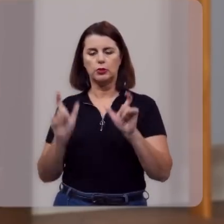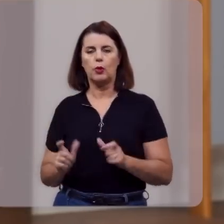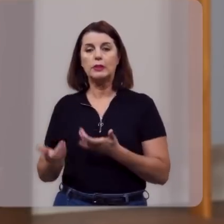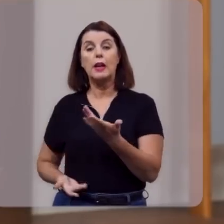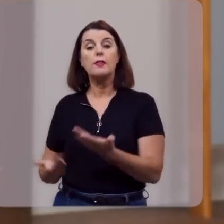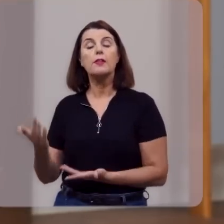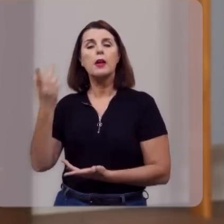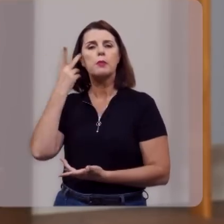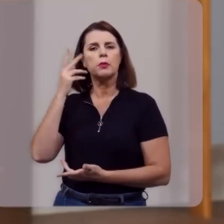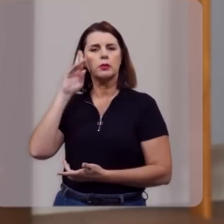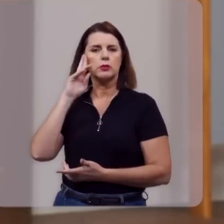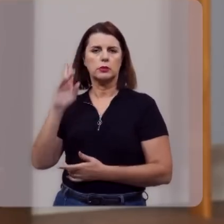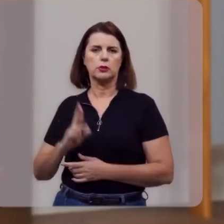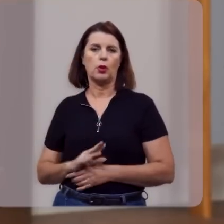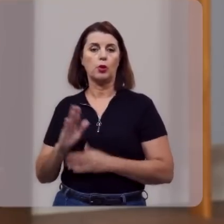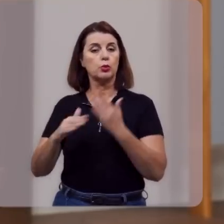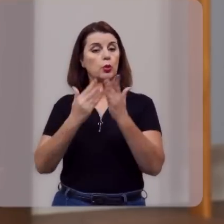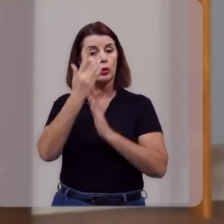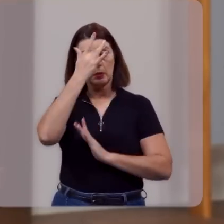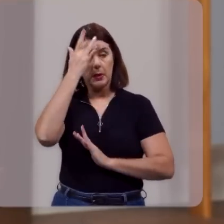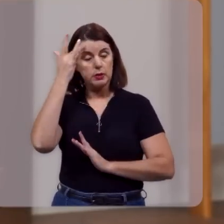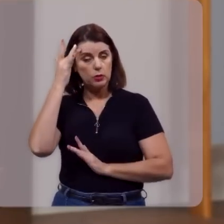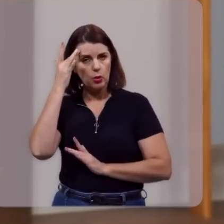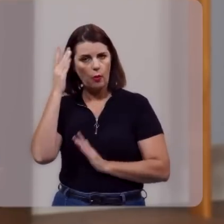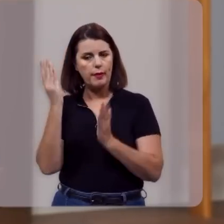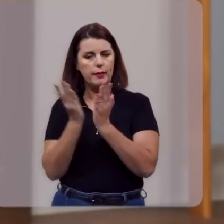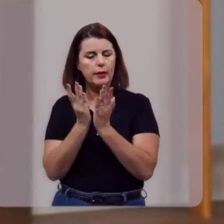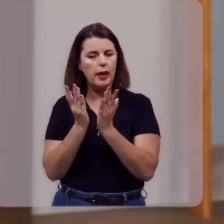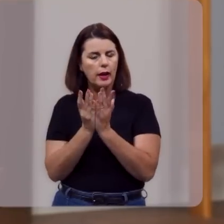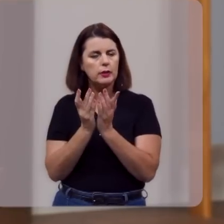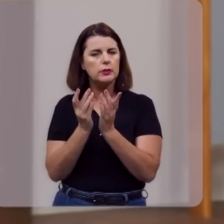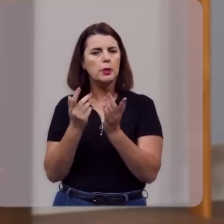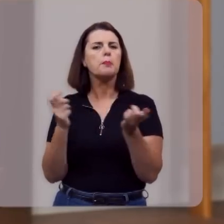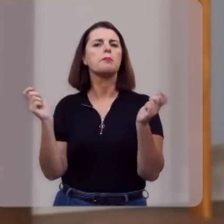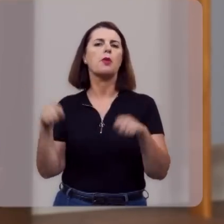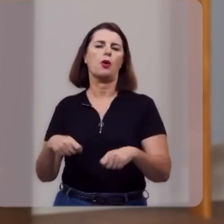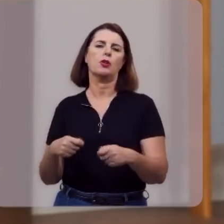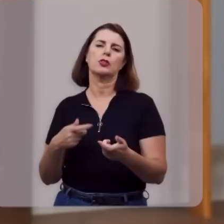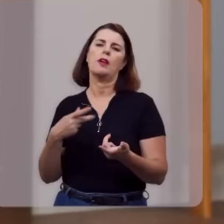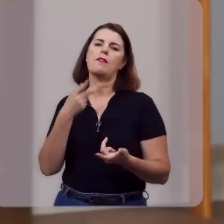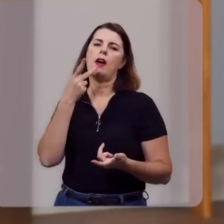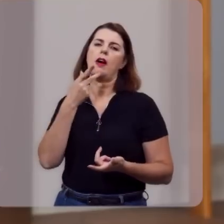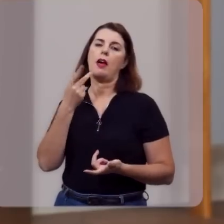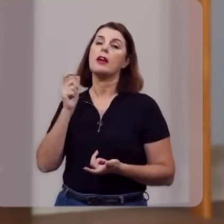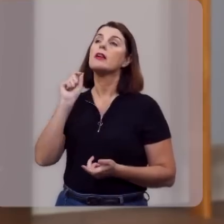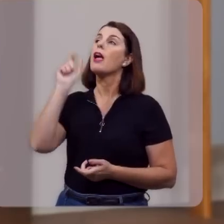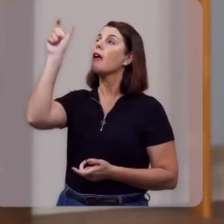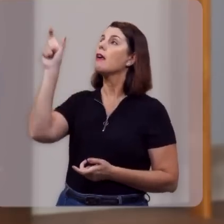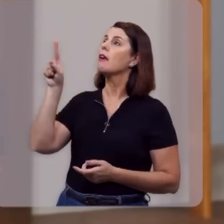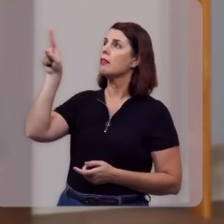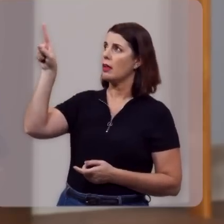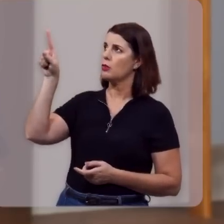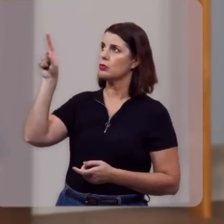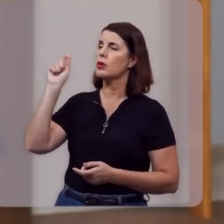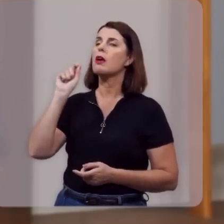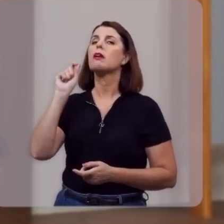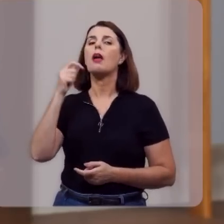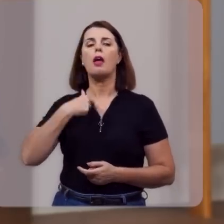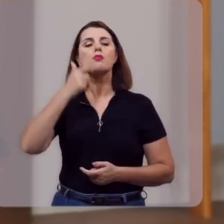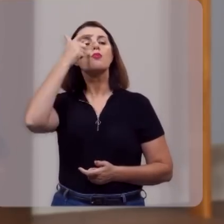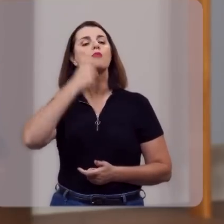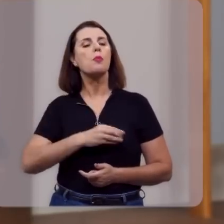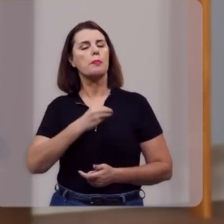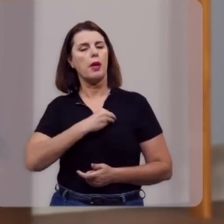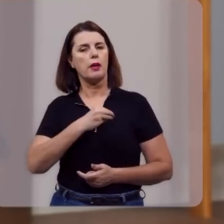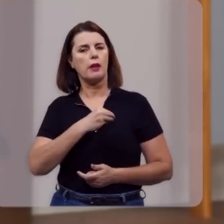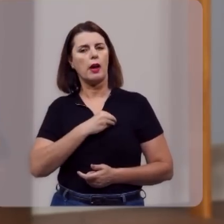servimos ao Senhor. Todo crente é capaz de dizer quem é Deus, quem ele é como pecador, o que Cristo fez por ele e